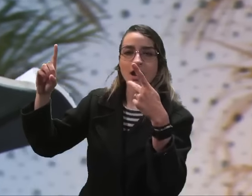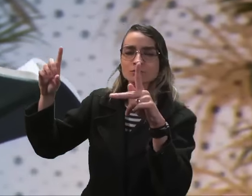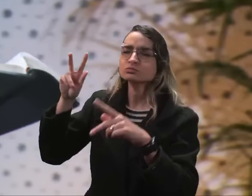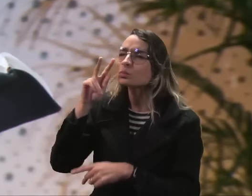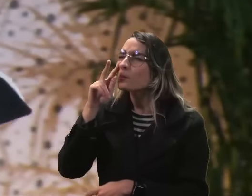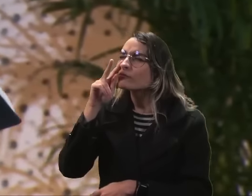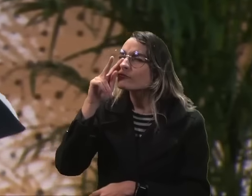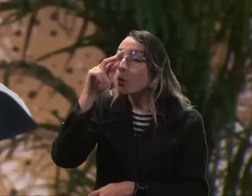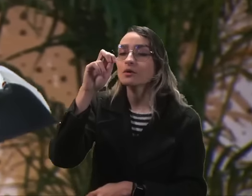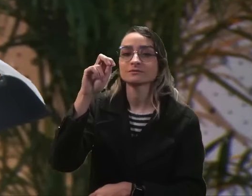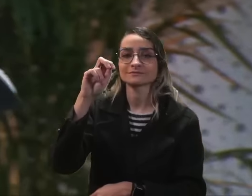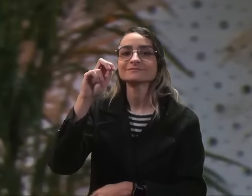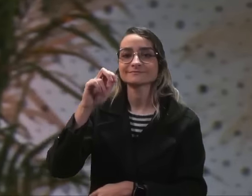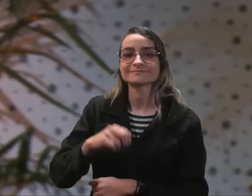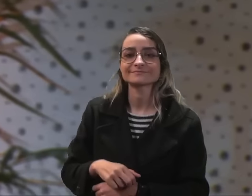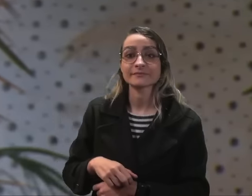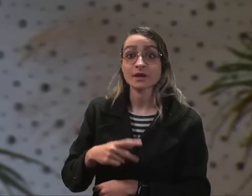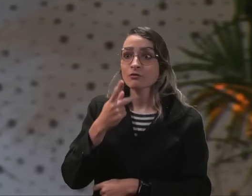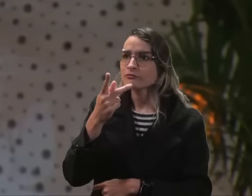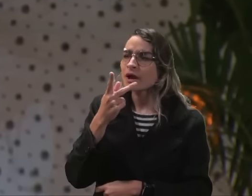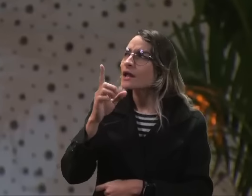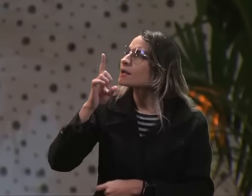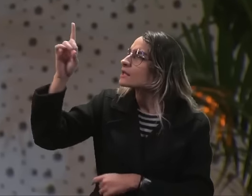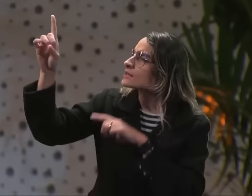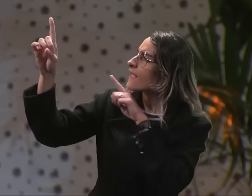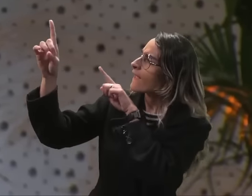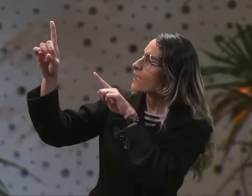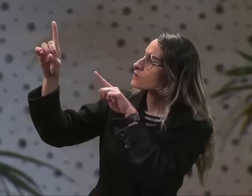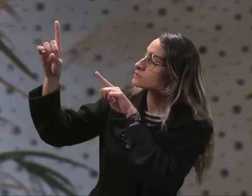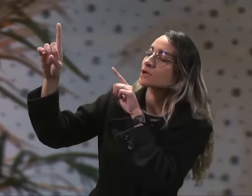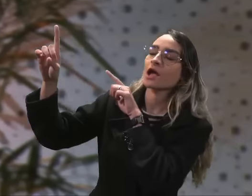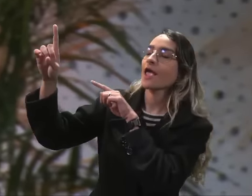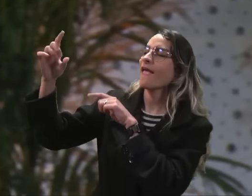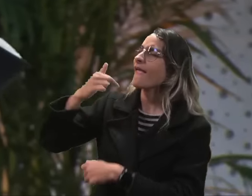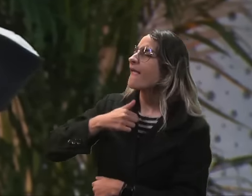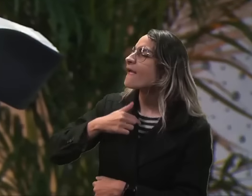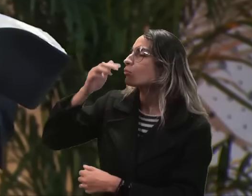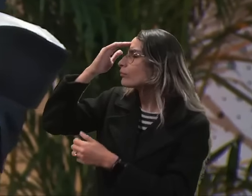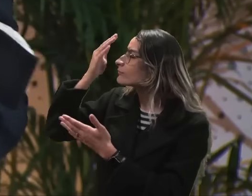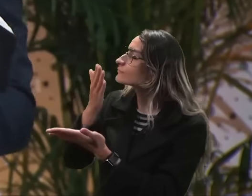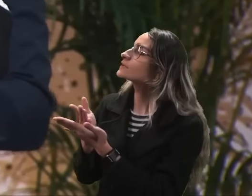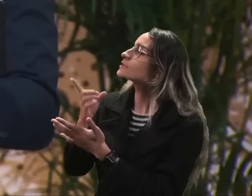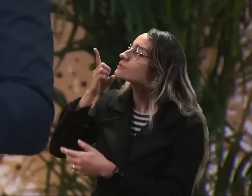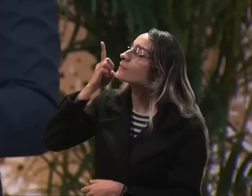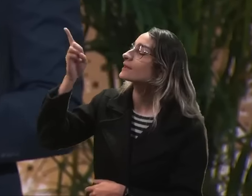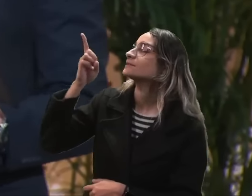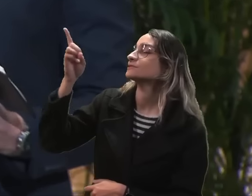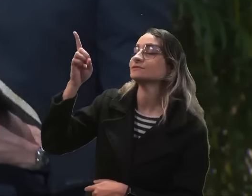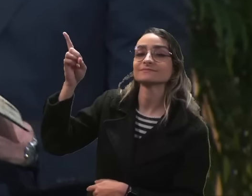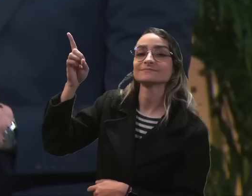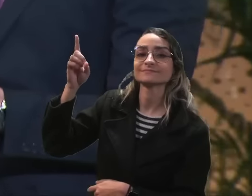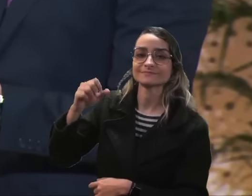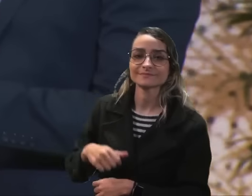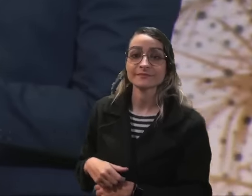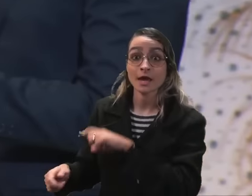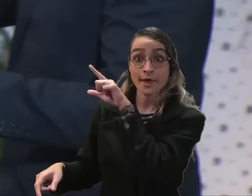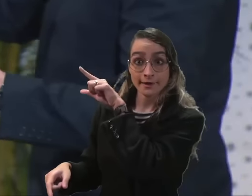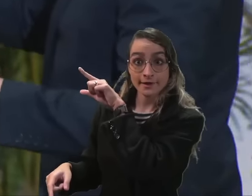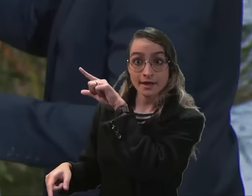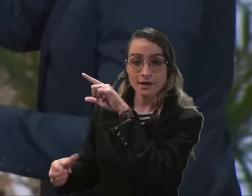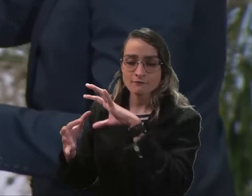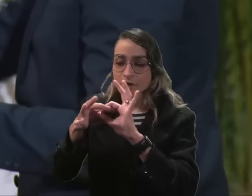diga Senhor Tu és o meu Deus em Ti eu confio e esse Deus te livrará